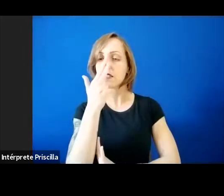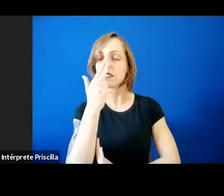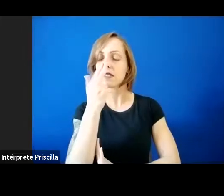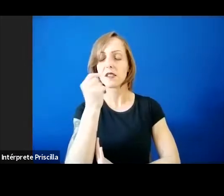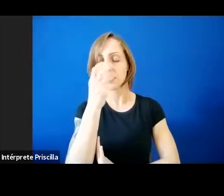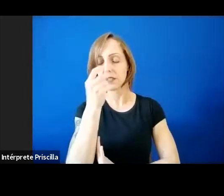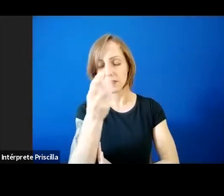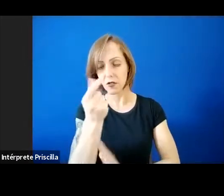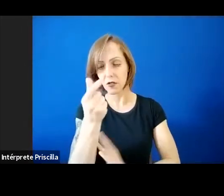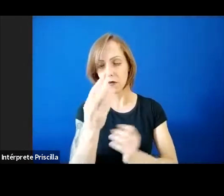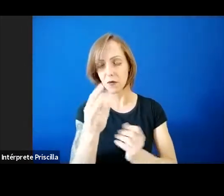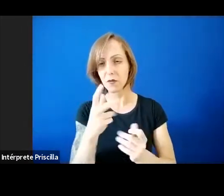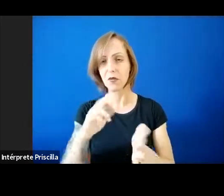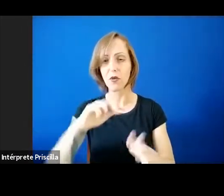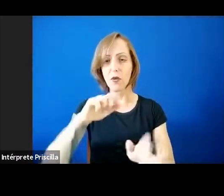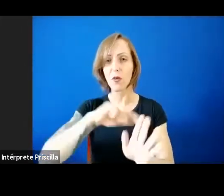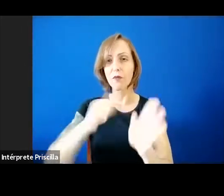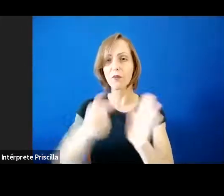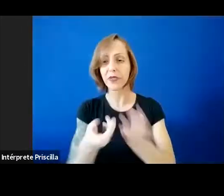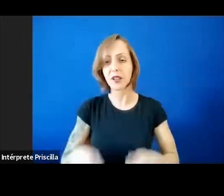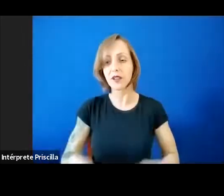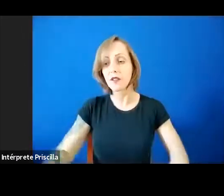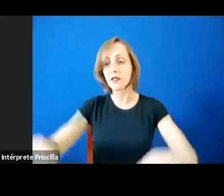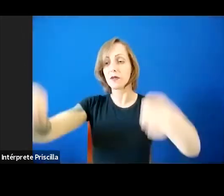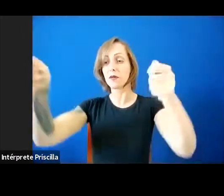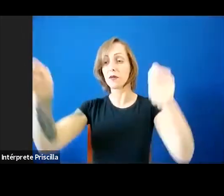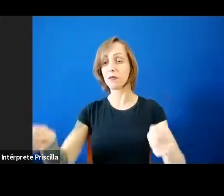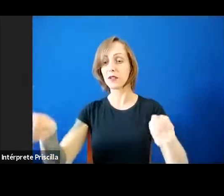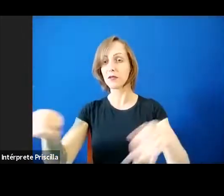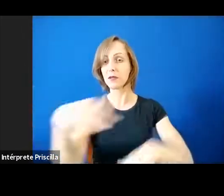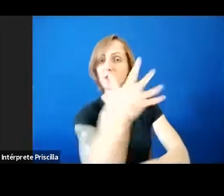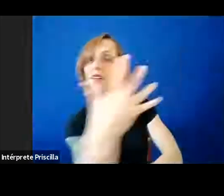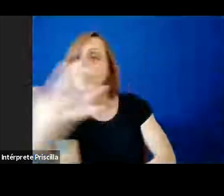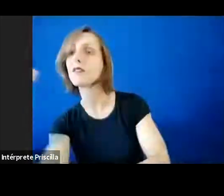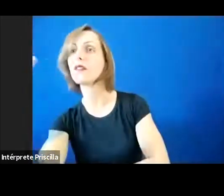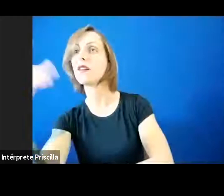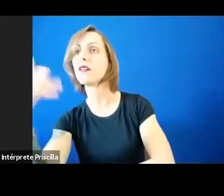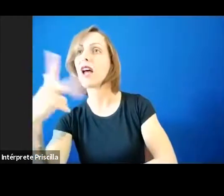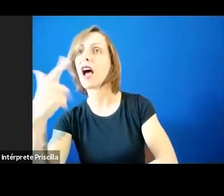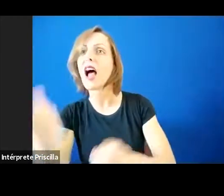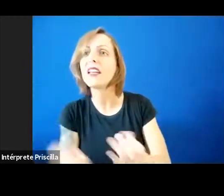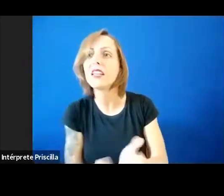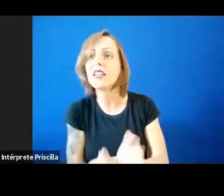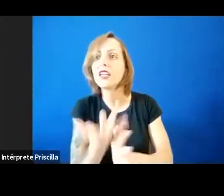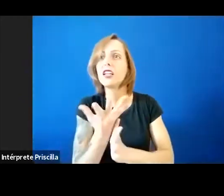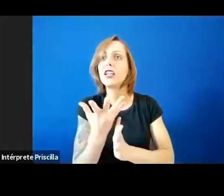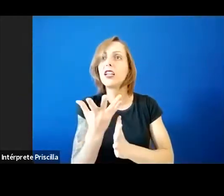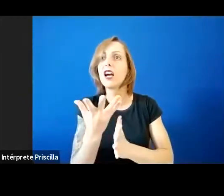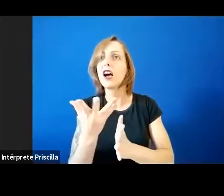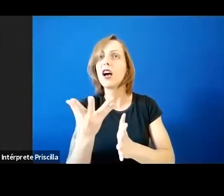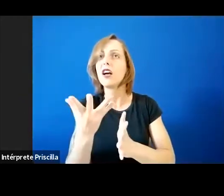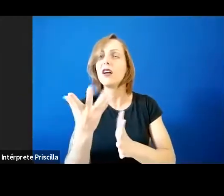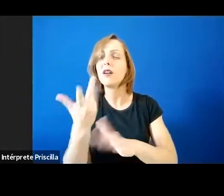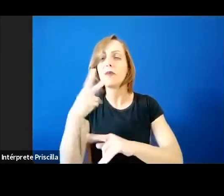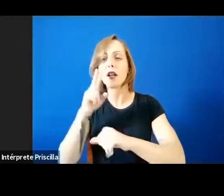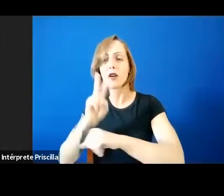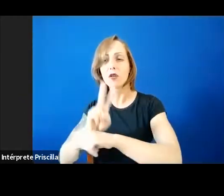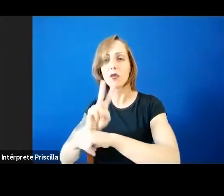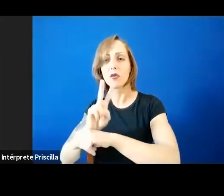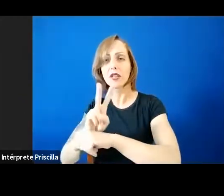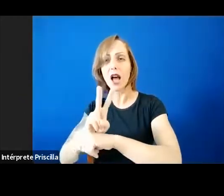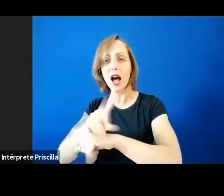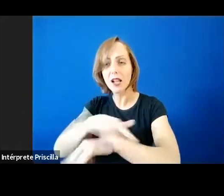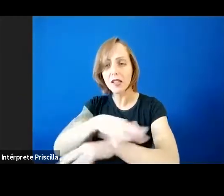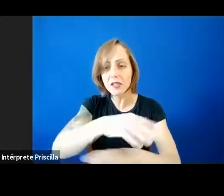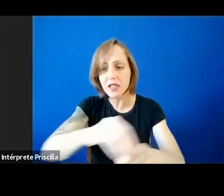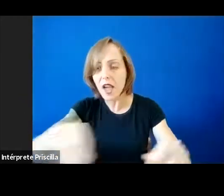Que cria a terra, e esse manto que cobre o corpo da mãe terra é a vegetação. E